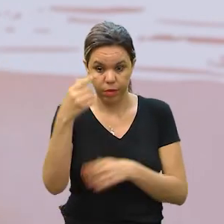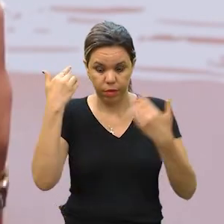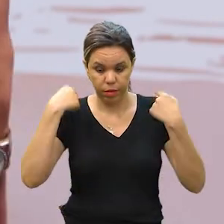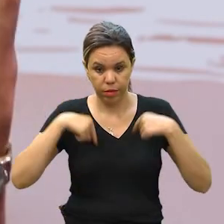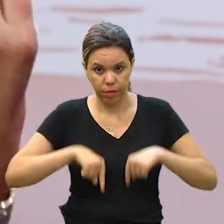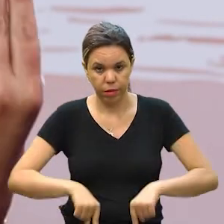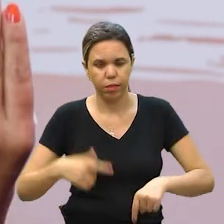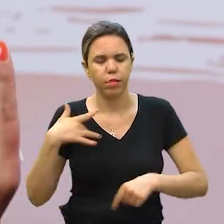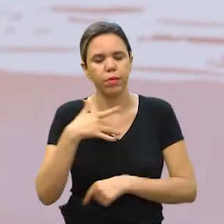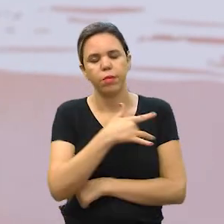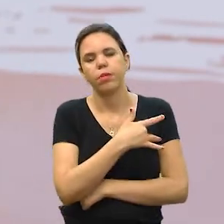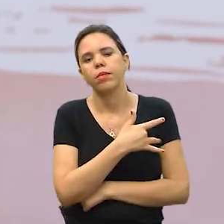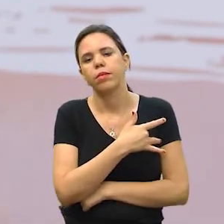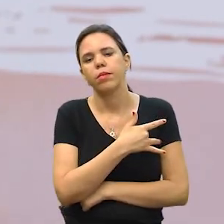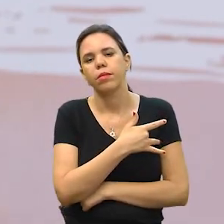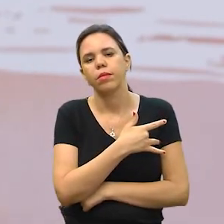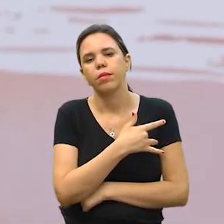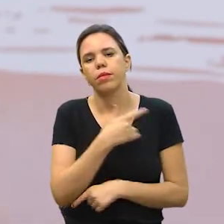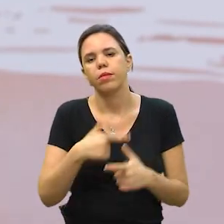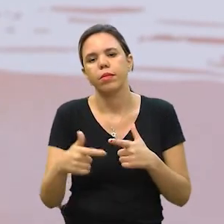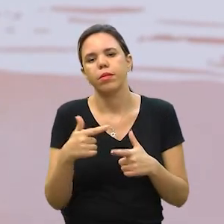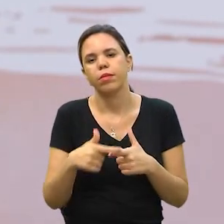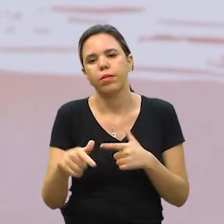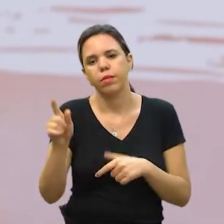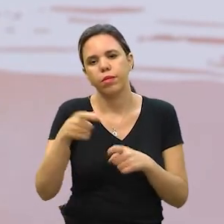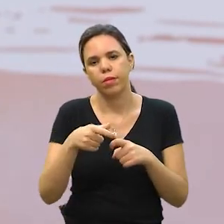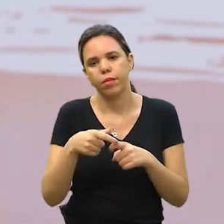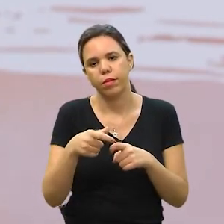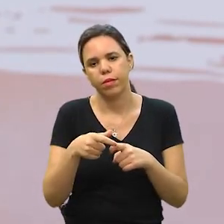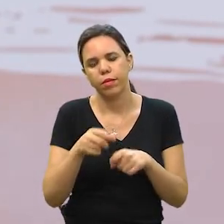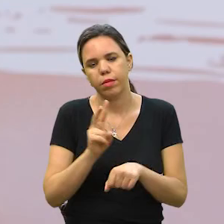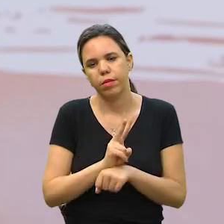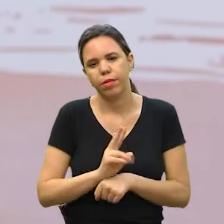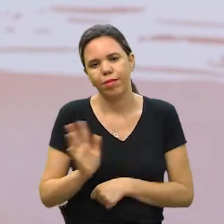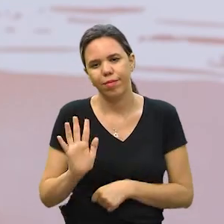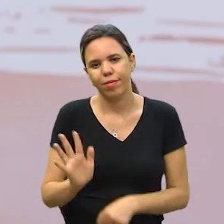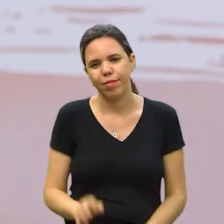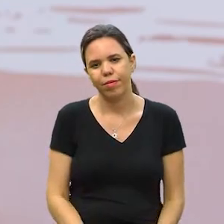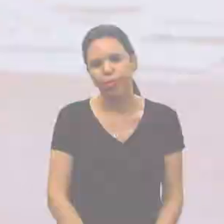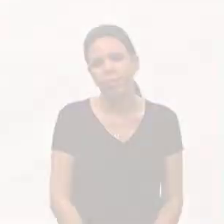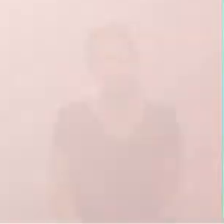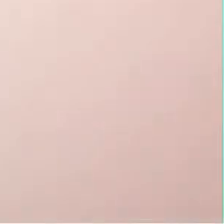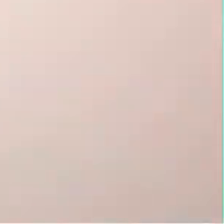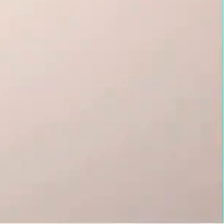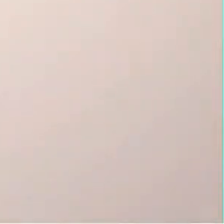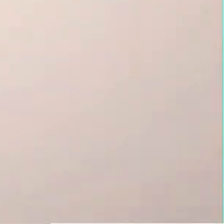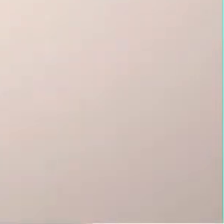seu corpo, na sua saúde. Qualquer problema, vai pro médico. Se cuida, gente. Tchau!